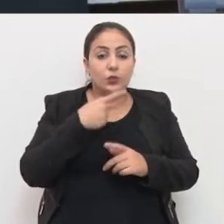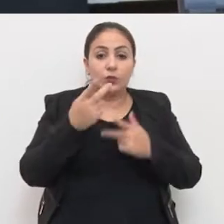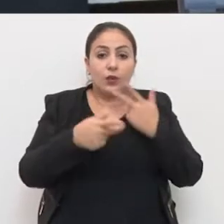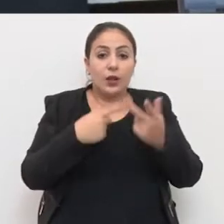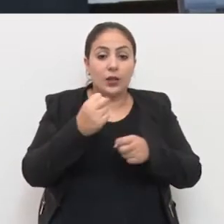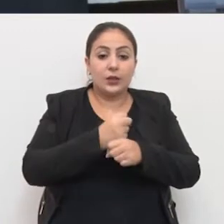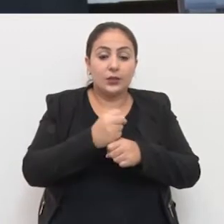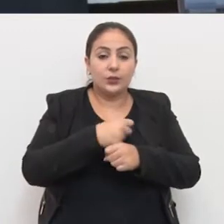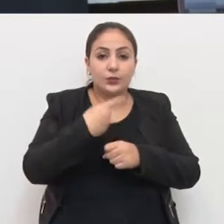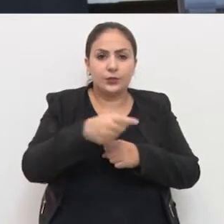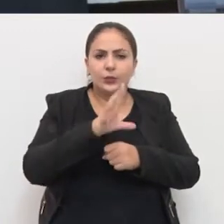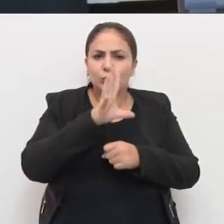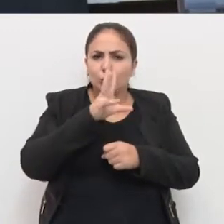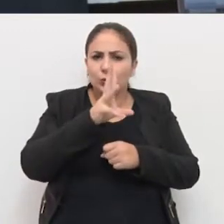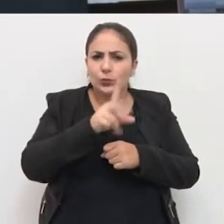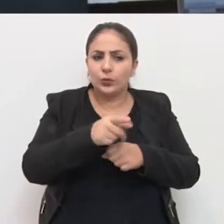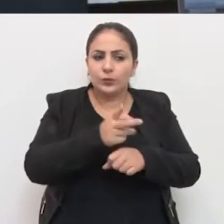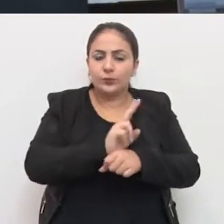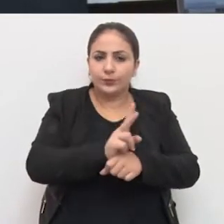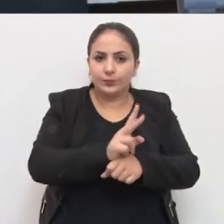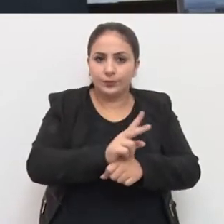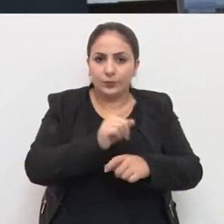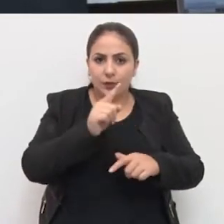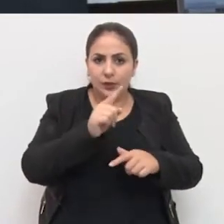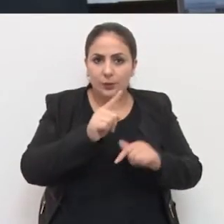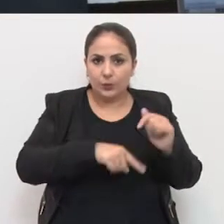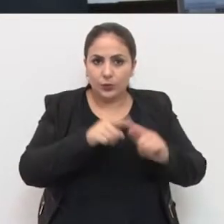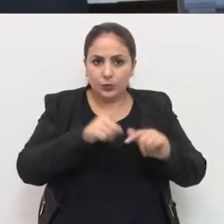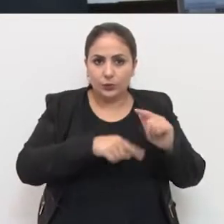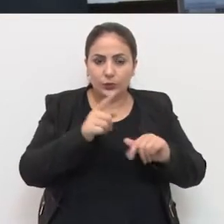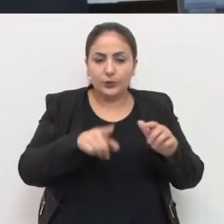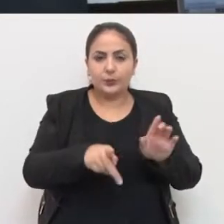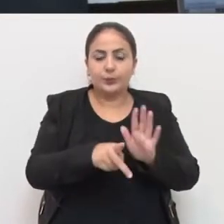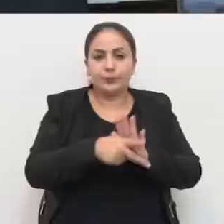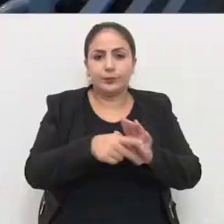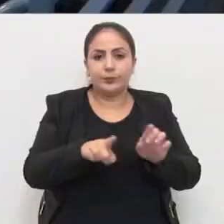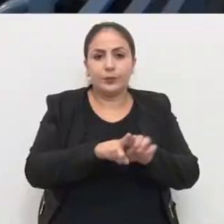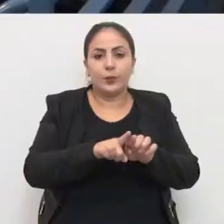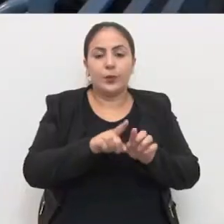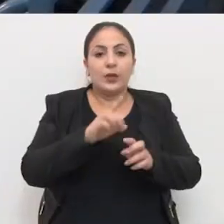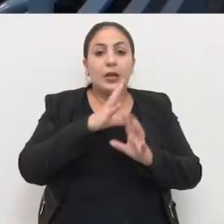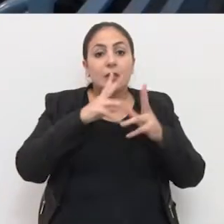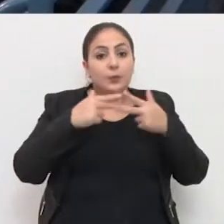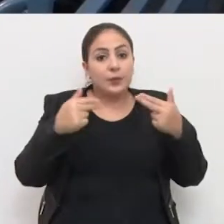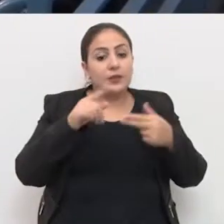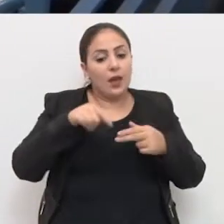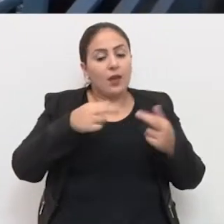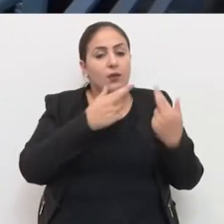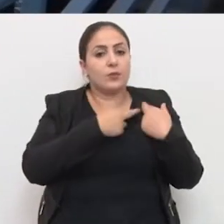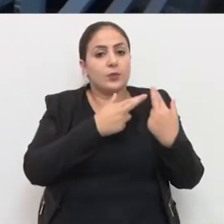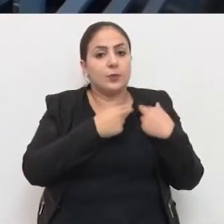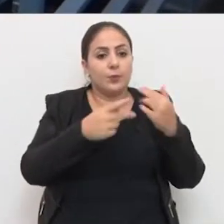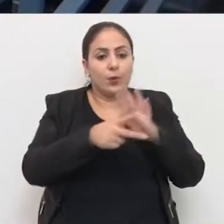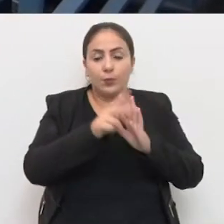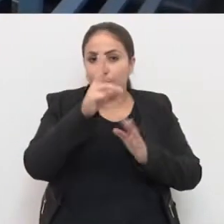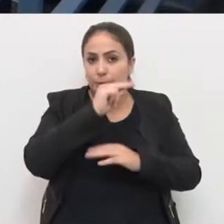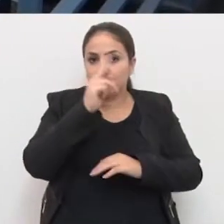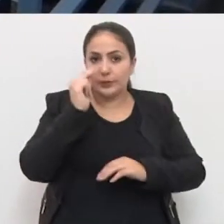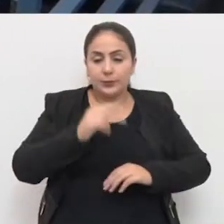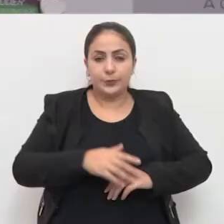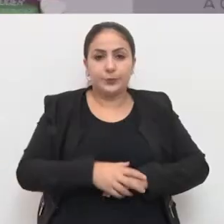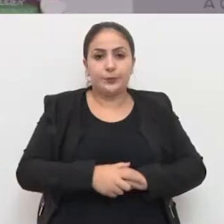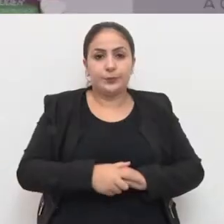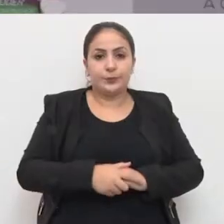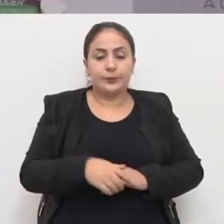vem, toda a fiscalização do comércio de produtos e derivados de origem animal será de responsabilidade dos